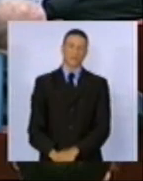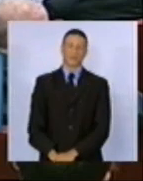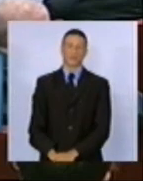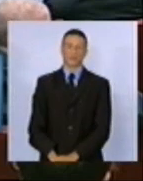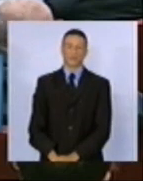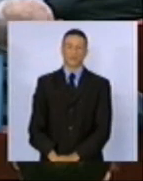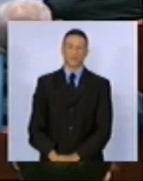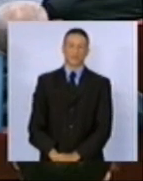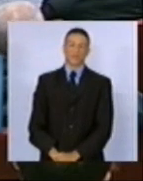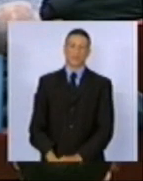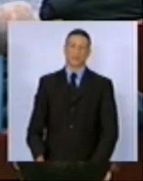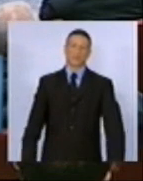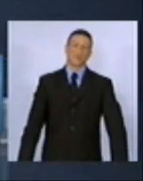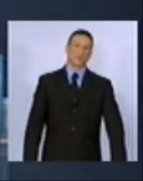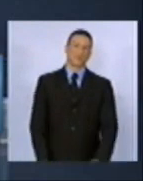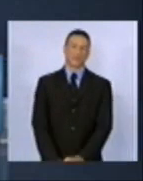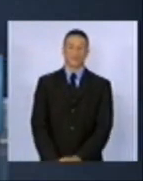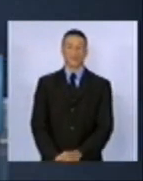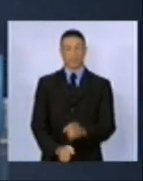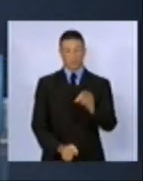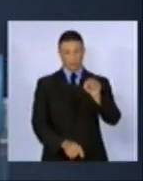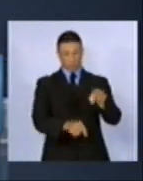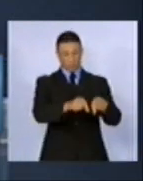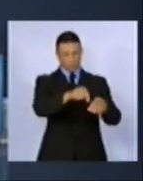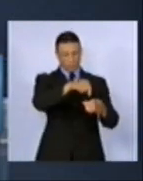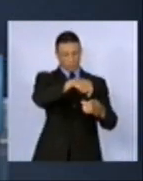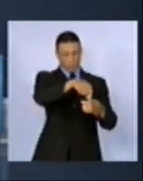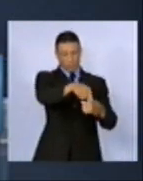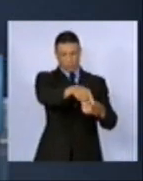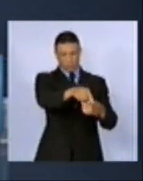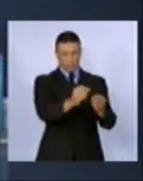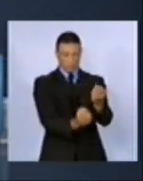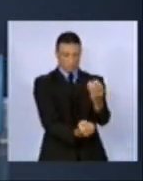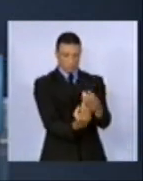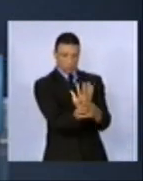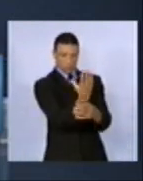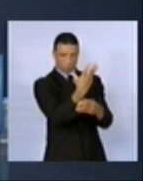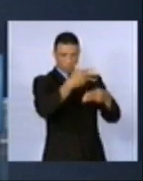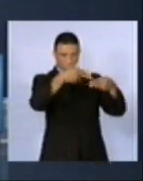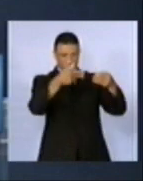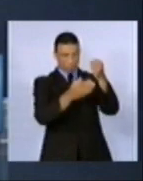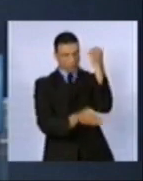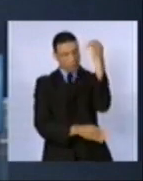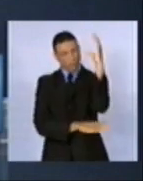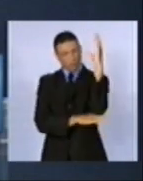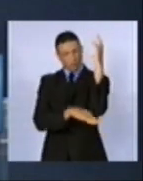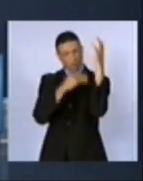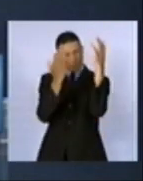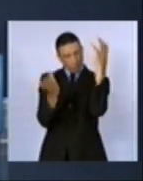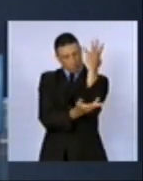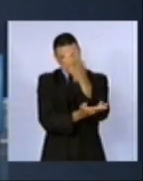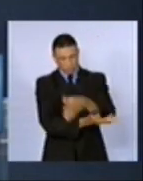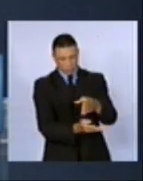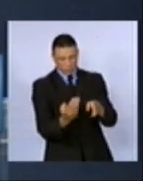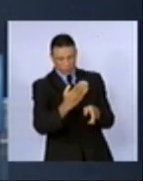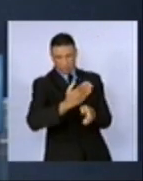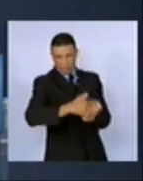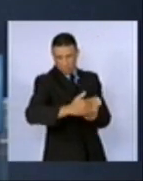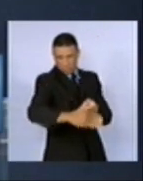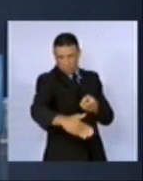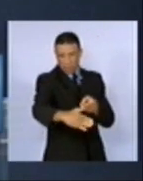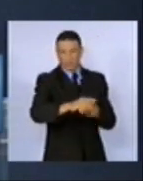hum na produção de qualqu biocombustível seja etanol de canne de Milho ou bi dieso